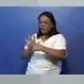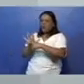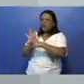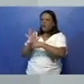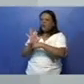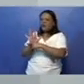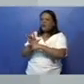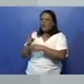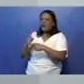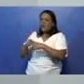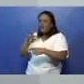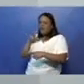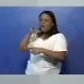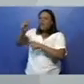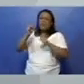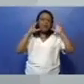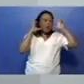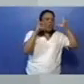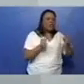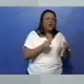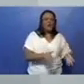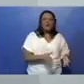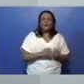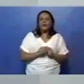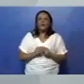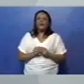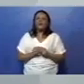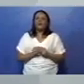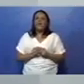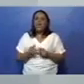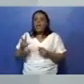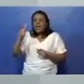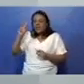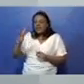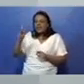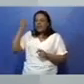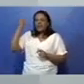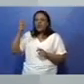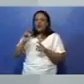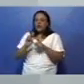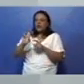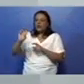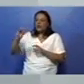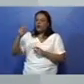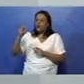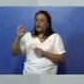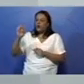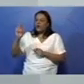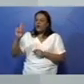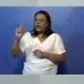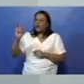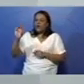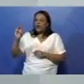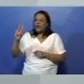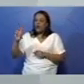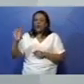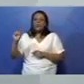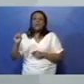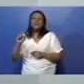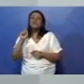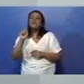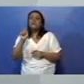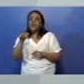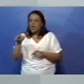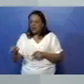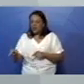tão terrível, tá? Bom, e a história, então, do Hércules um pouquinho. O que a gente pode ver? Quem era esse Hércules? Hércules